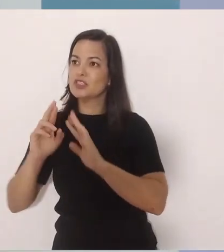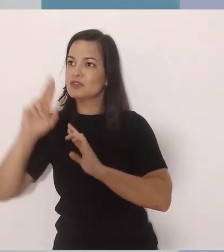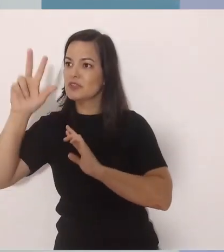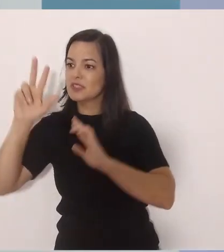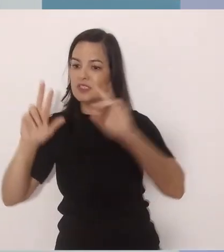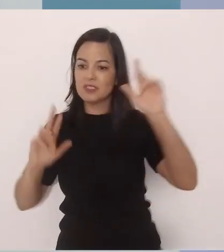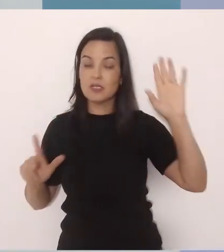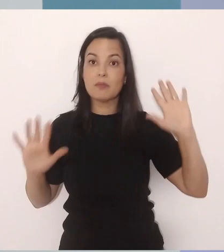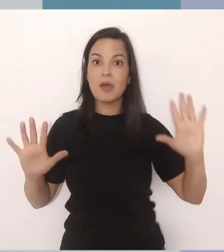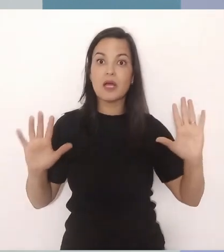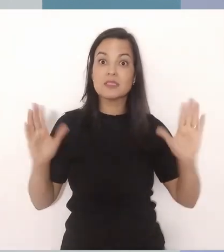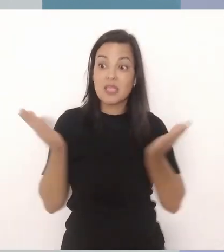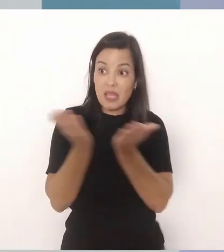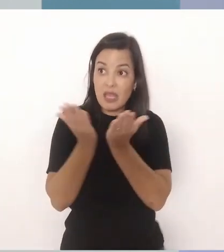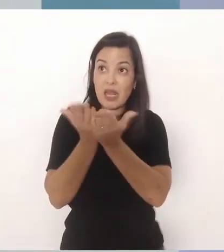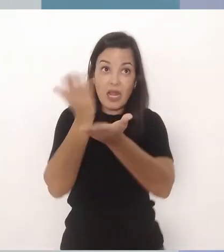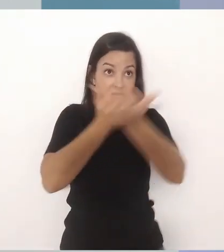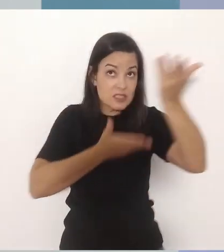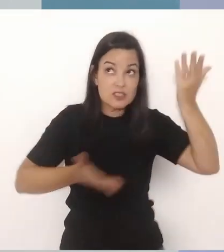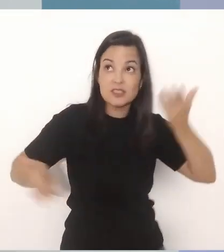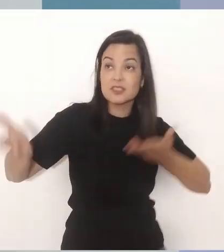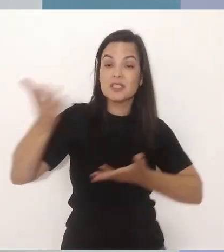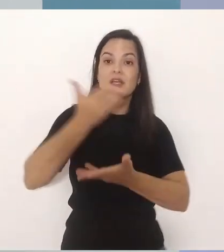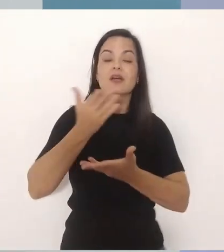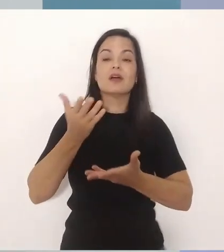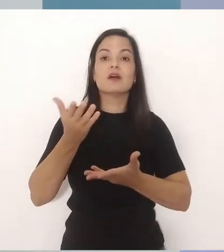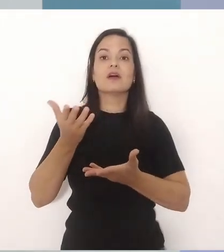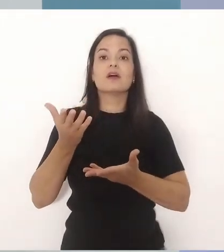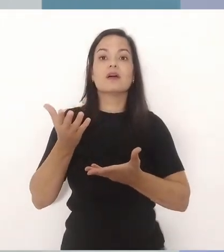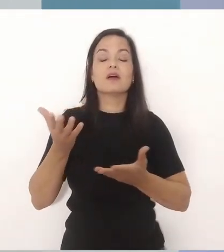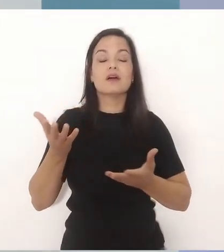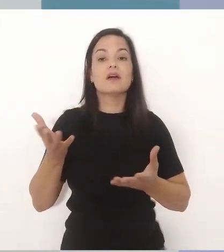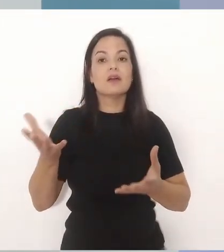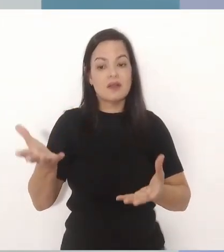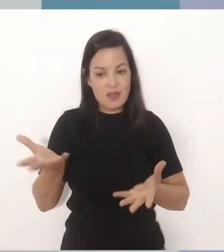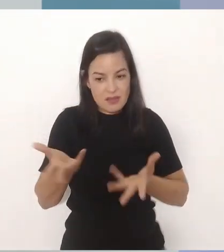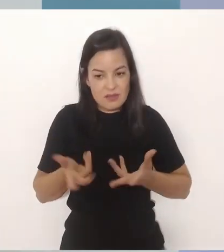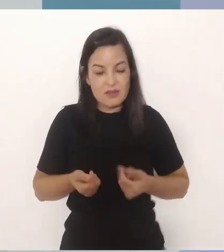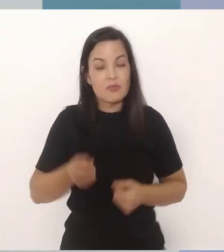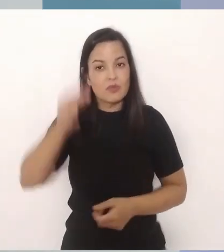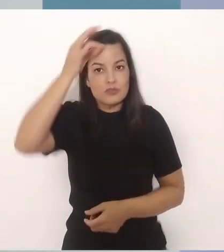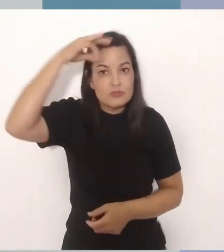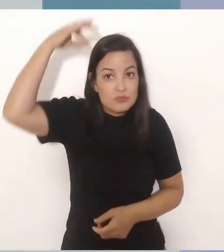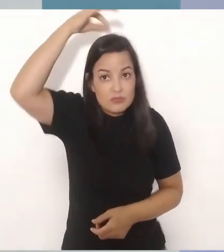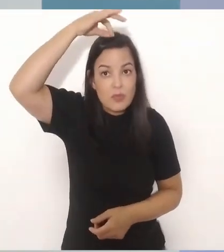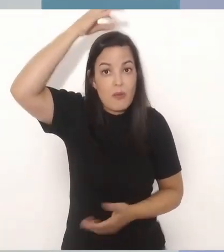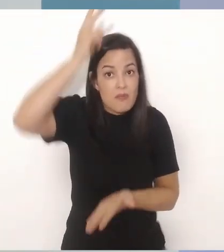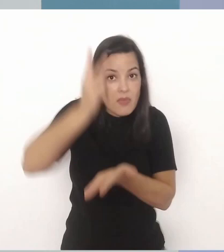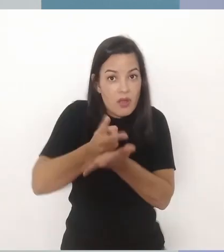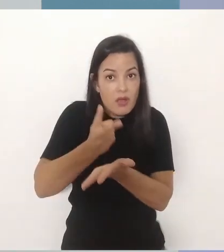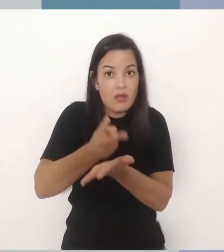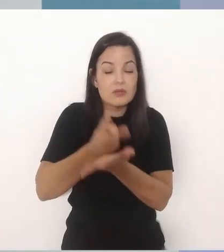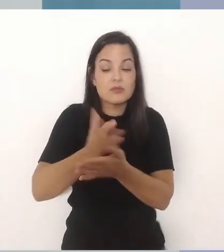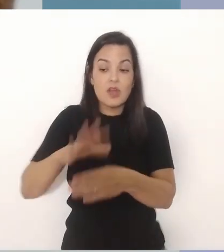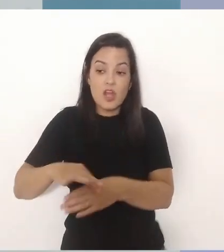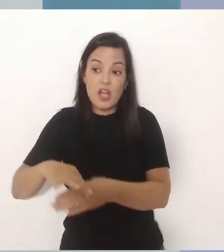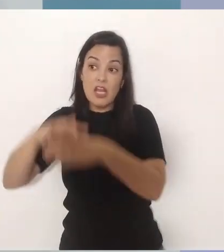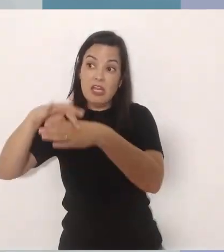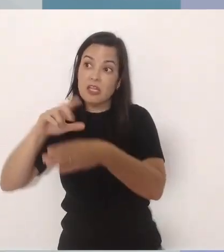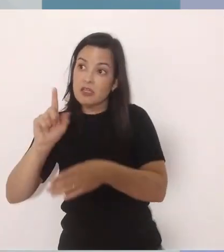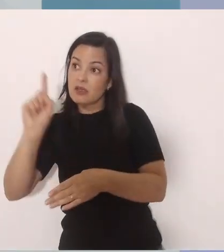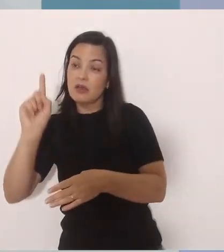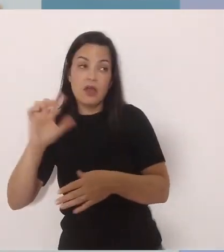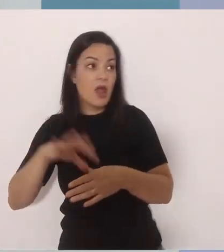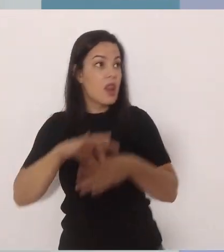um mesmo Espírito Santo. A família Y e a família X compartilham o mesmo Espírito Santo. O líder tal e o líder